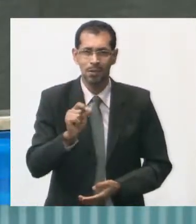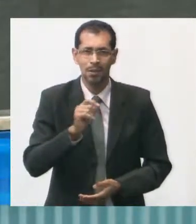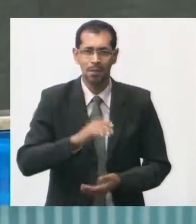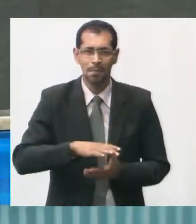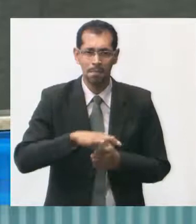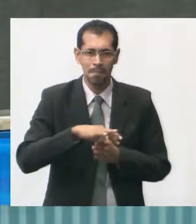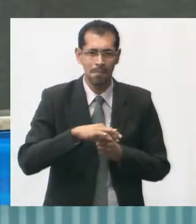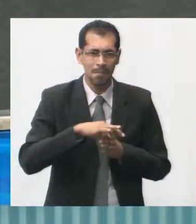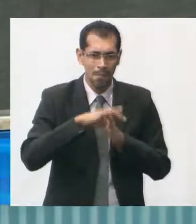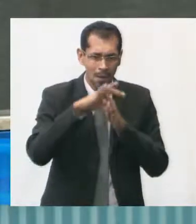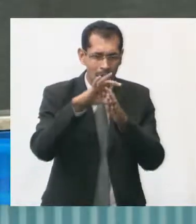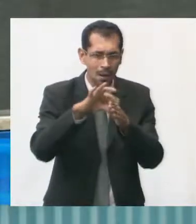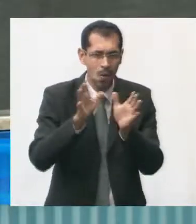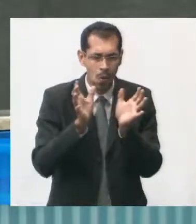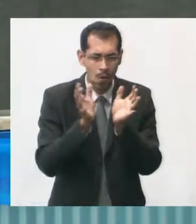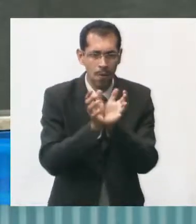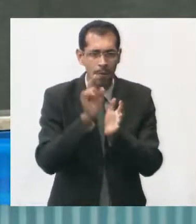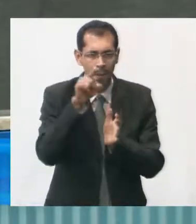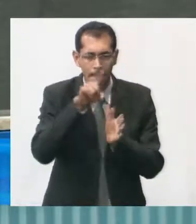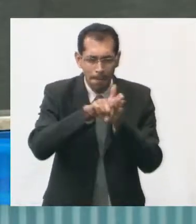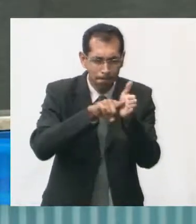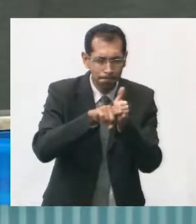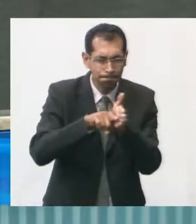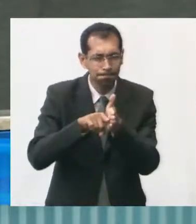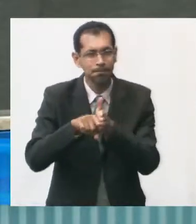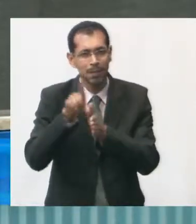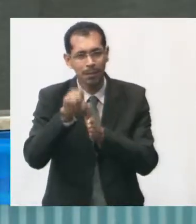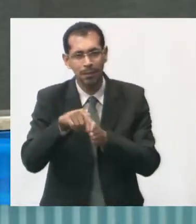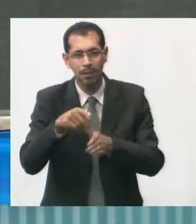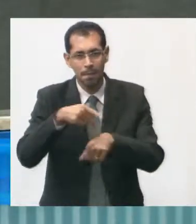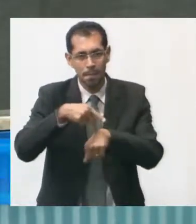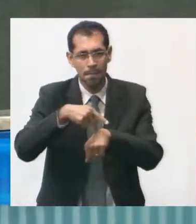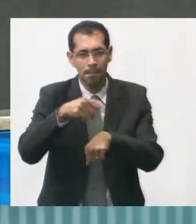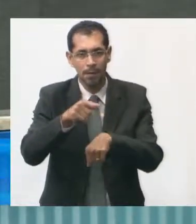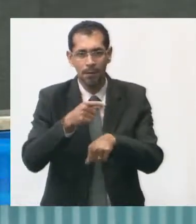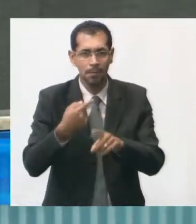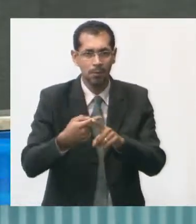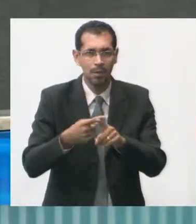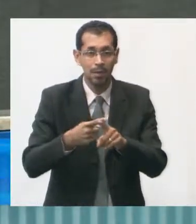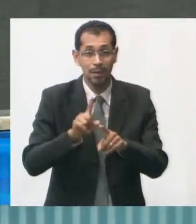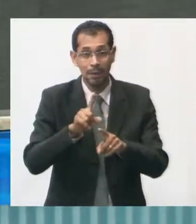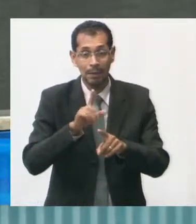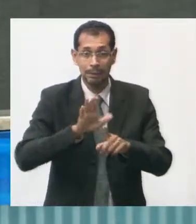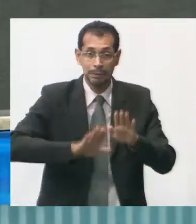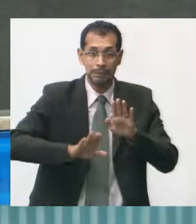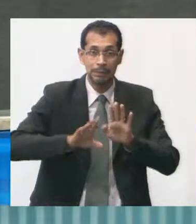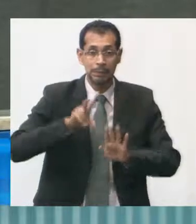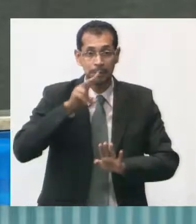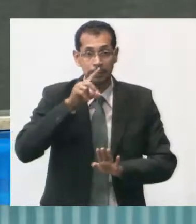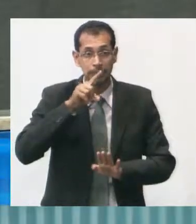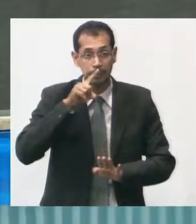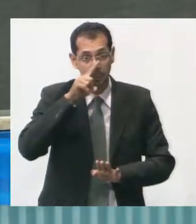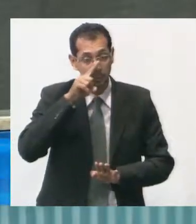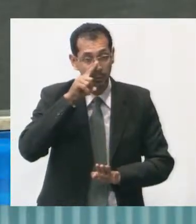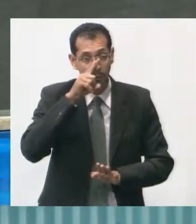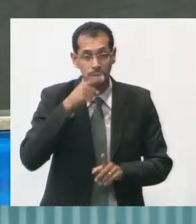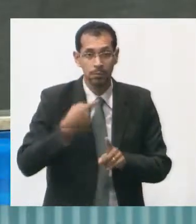realmente é um risco muito grande. Na última chuva, a pedra não se moveu,